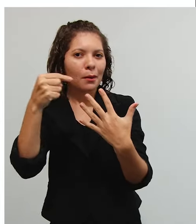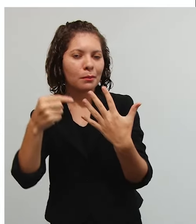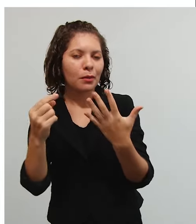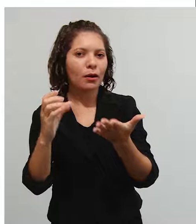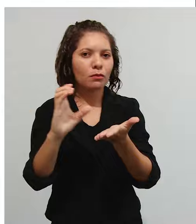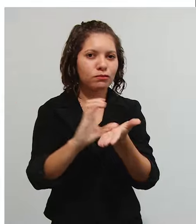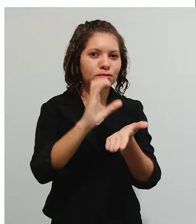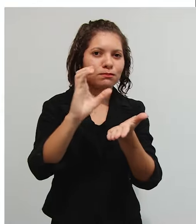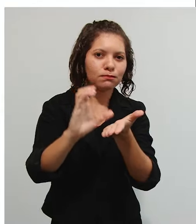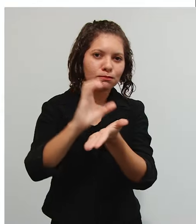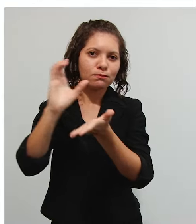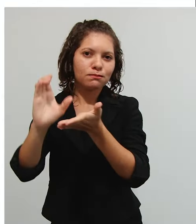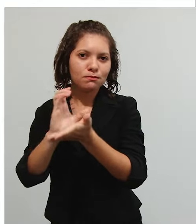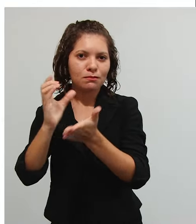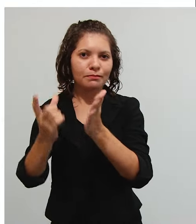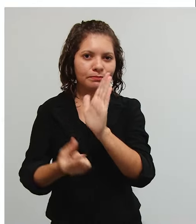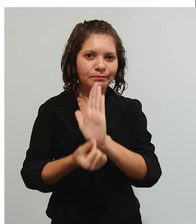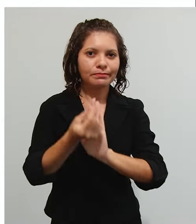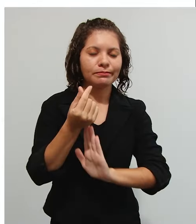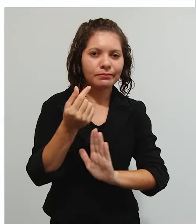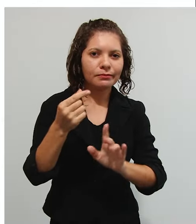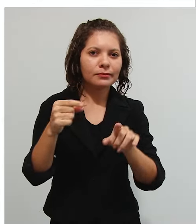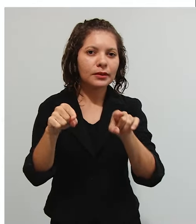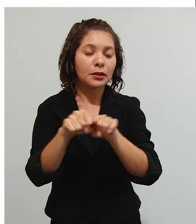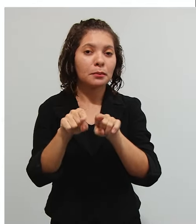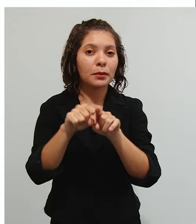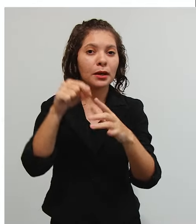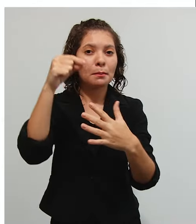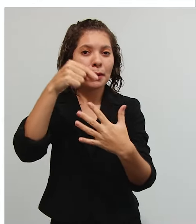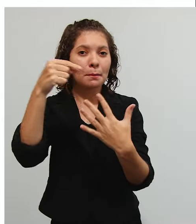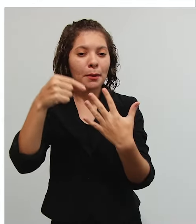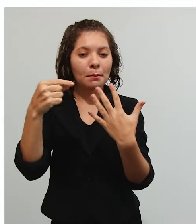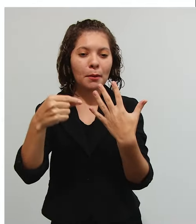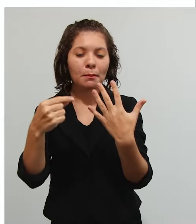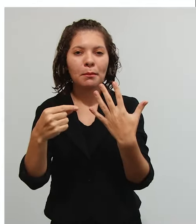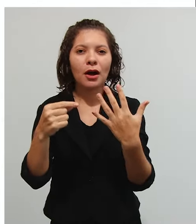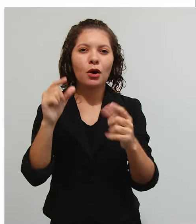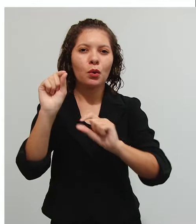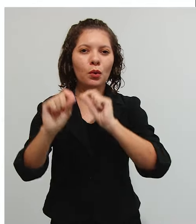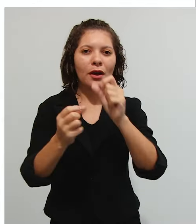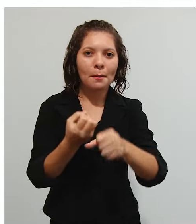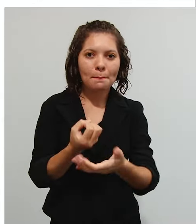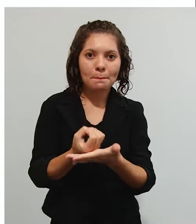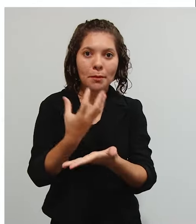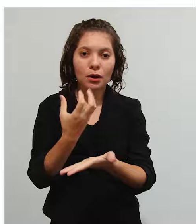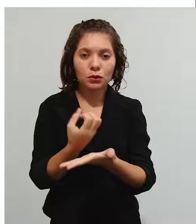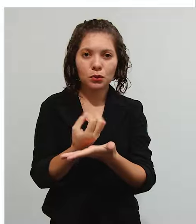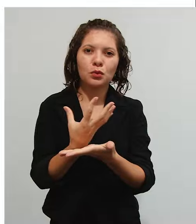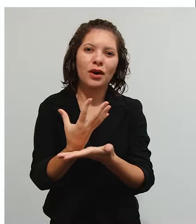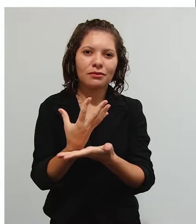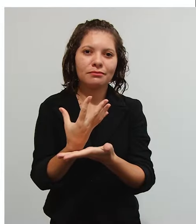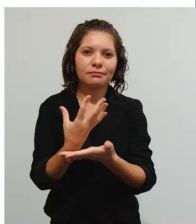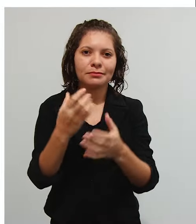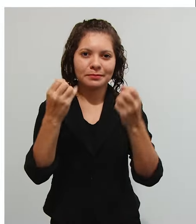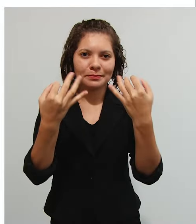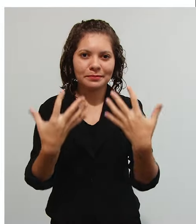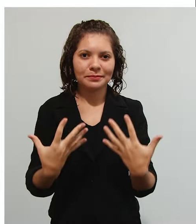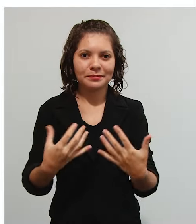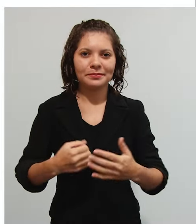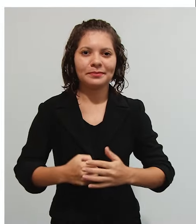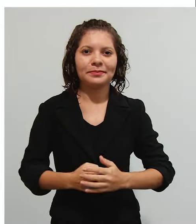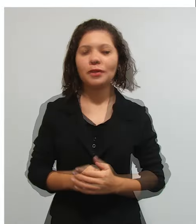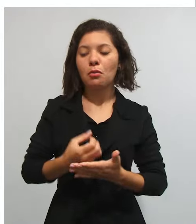as questões de receita orçamentária, a classificação conforme o MCASP, que é o Manual de